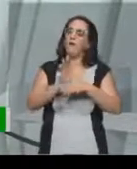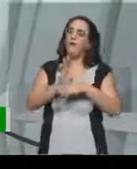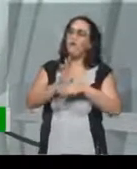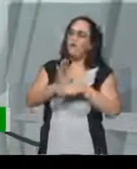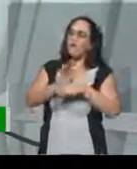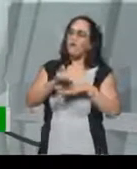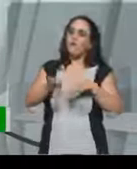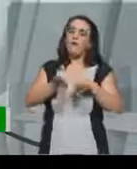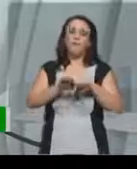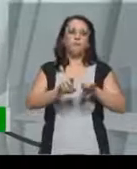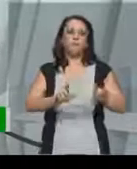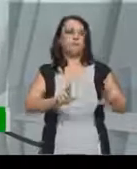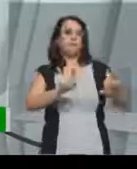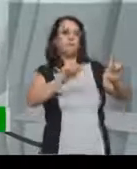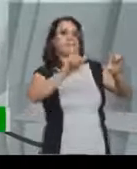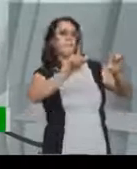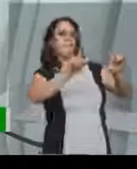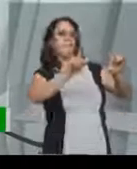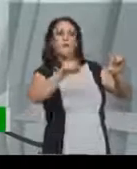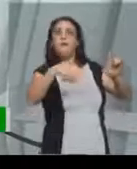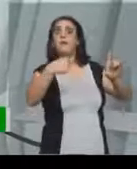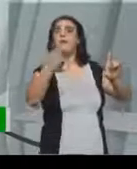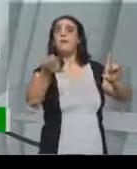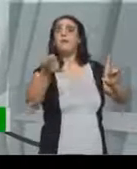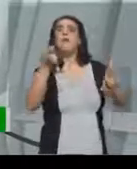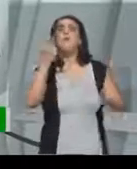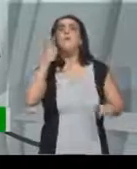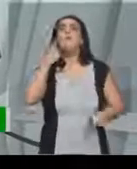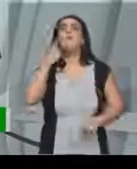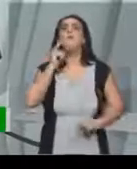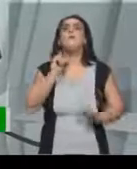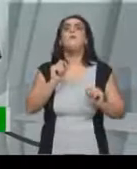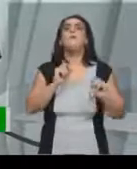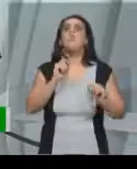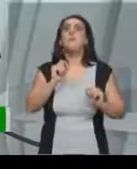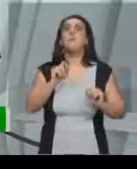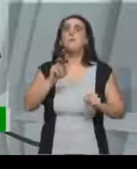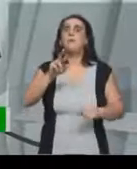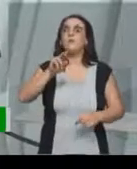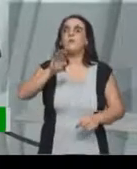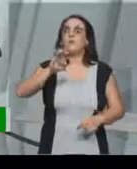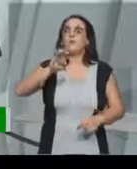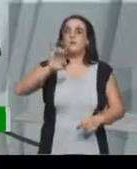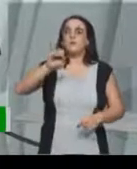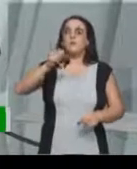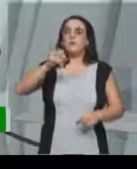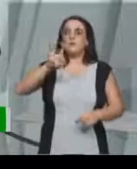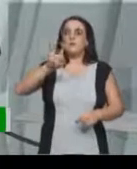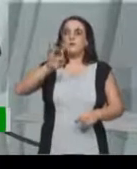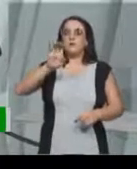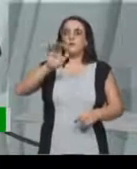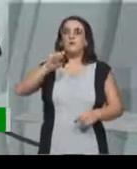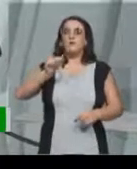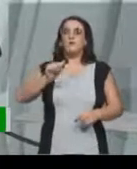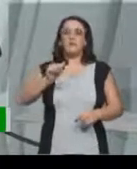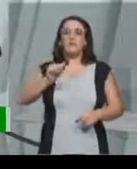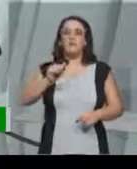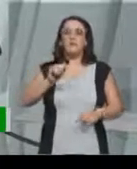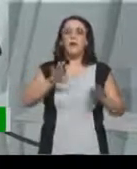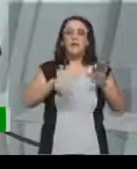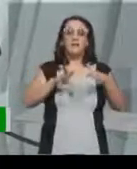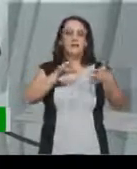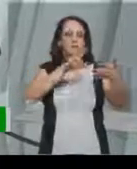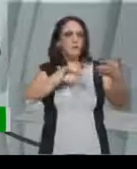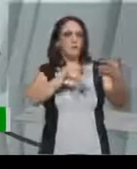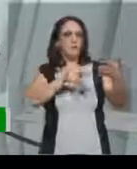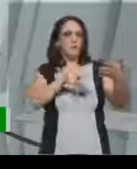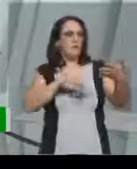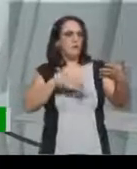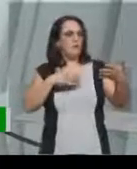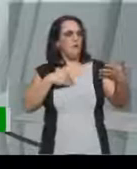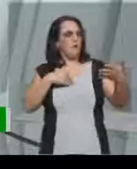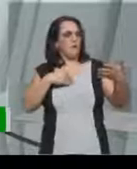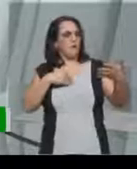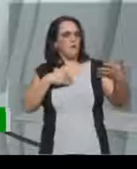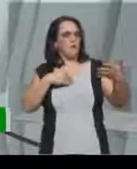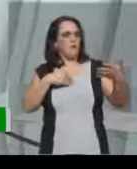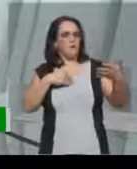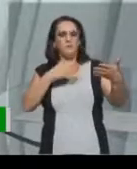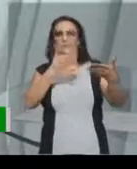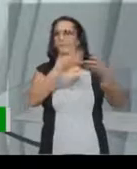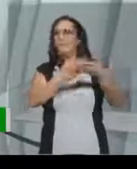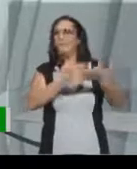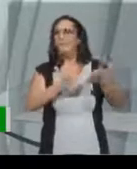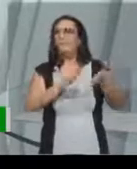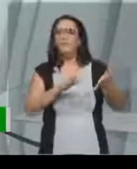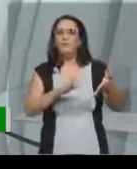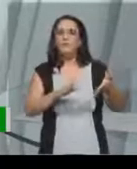vou ver a resenha. Às vezes, quando eu leio a resenha, eu falo, nossa, eu perdi isso aqui. Algumas vezes já aconteceu,